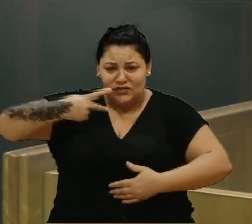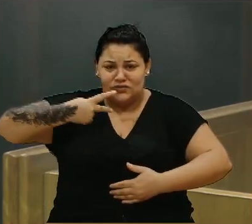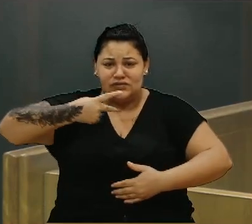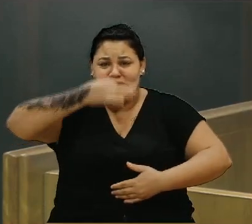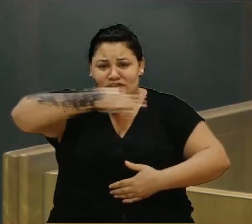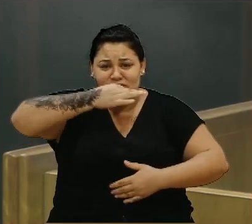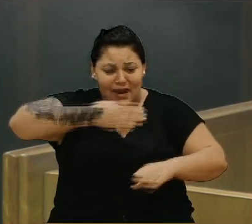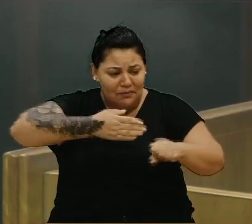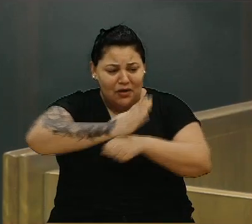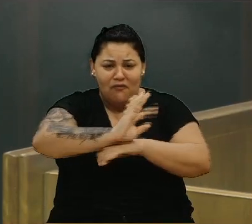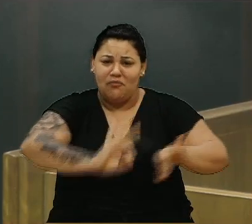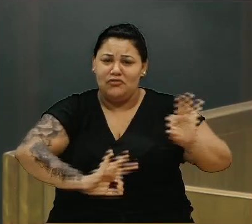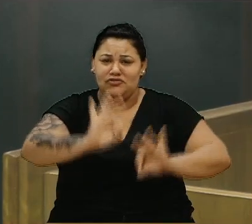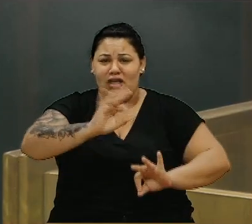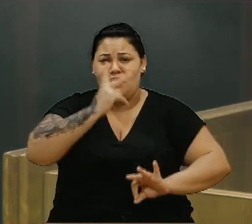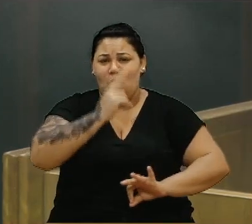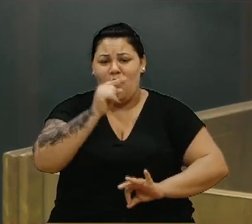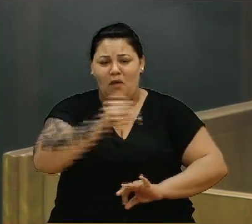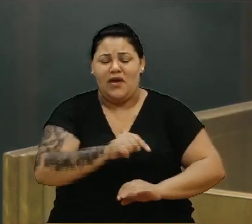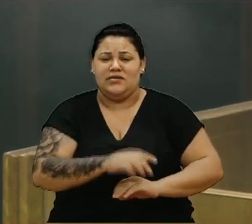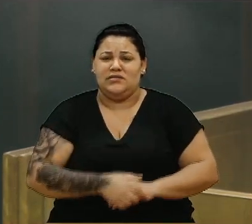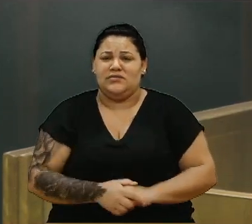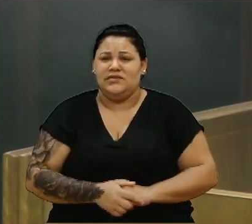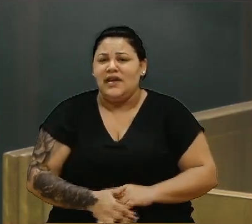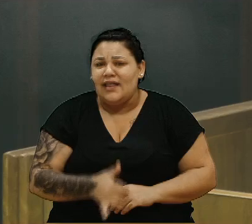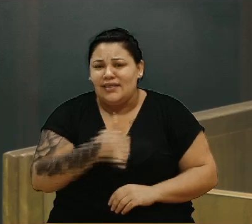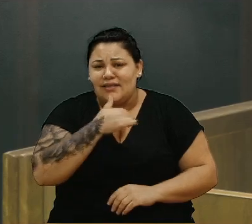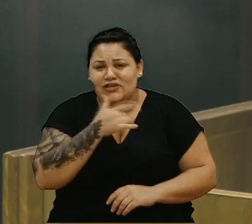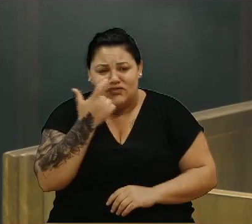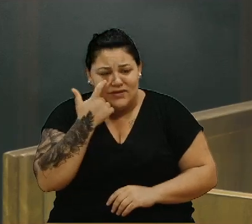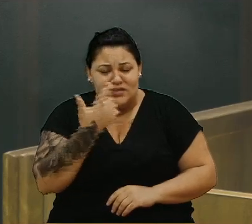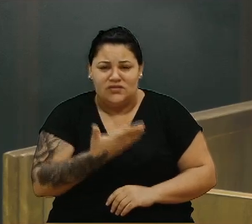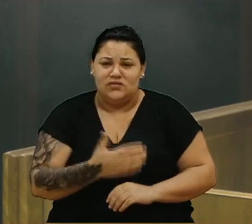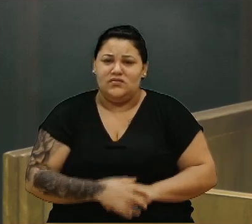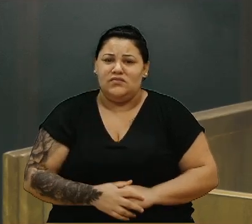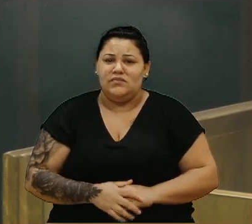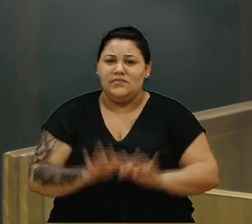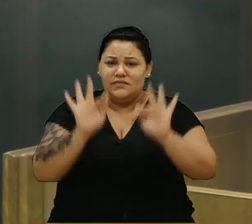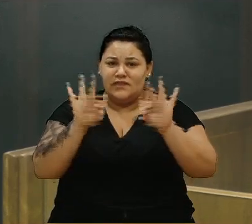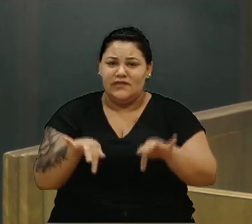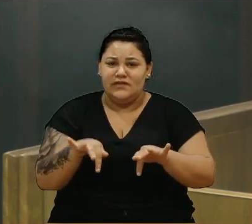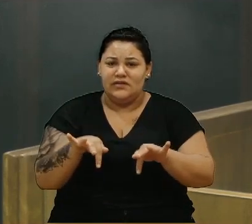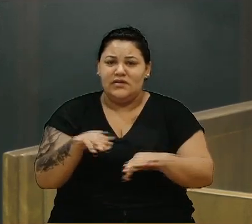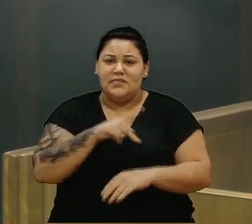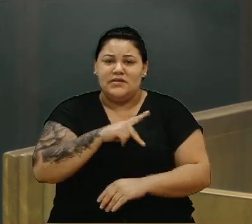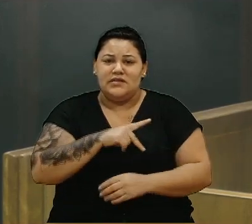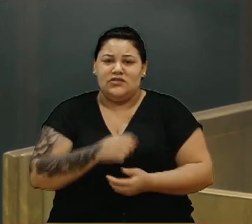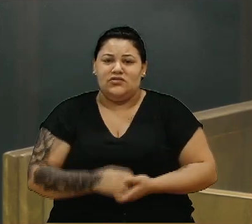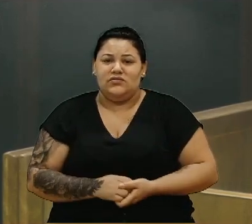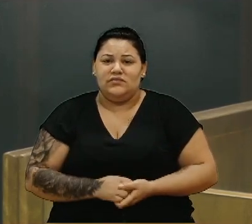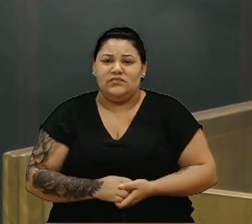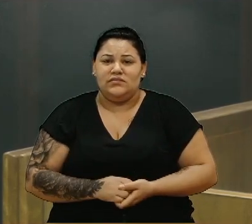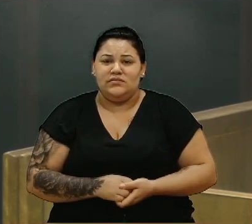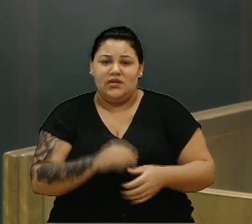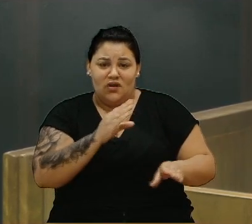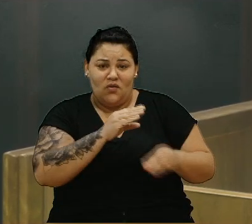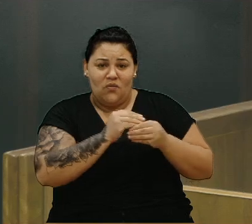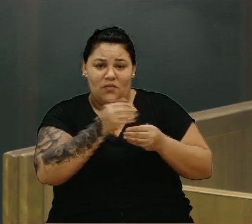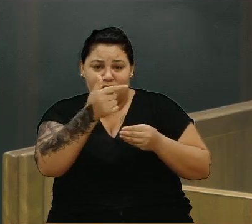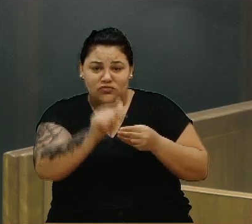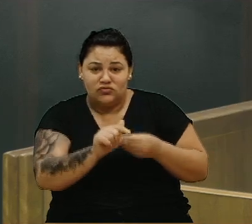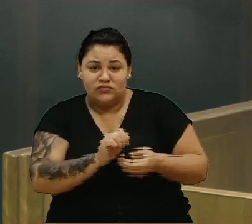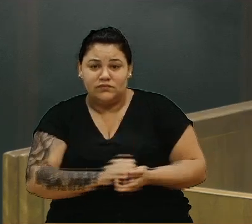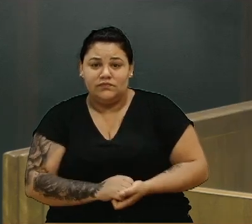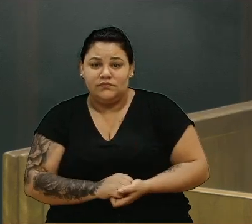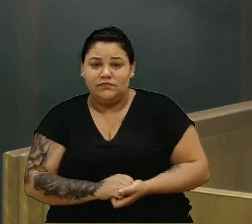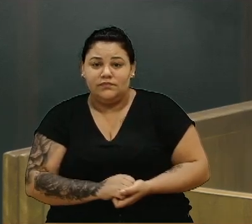projeto desse. É muito triste ver isso. Para concluir, senhor presidente, mais uma vez eu reitero,